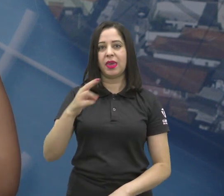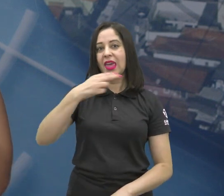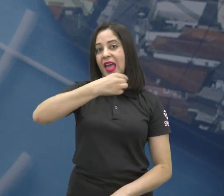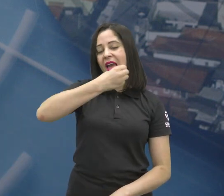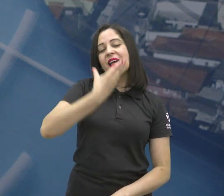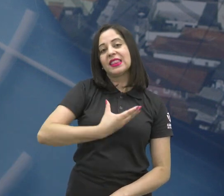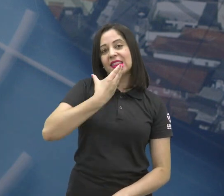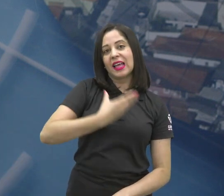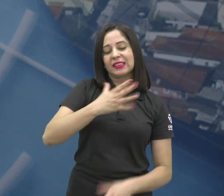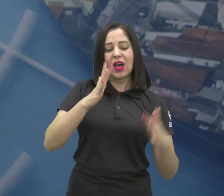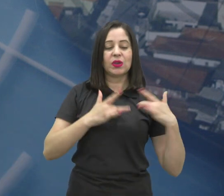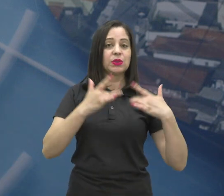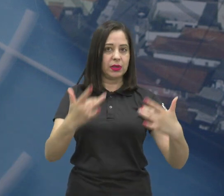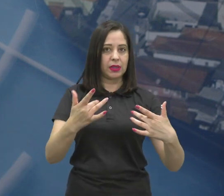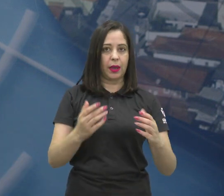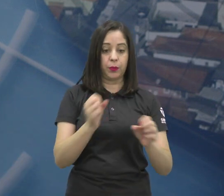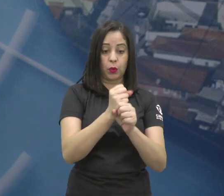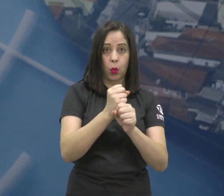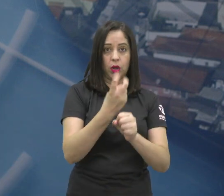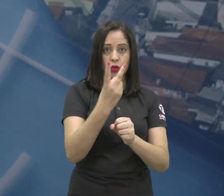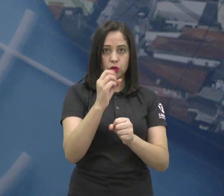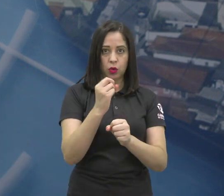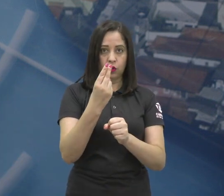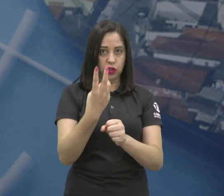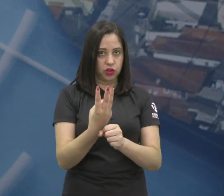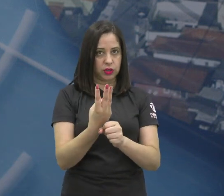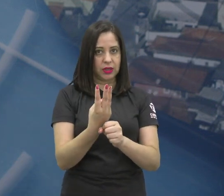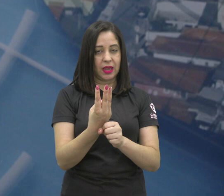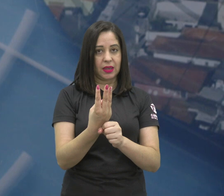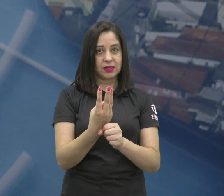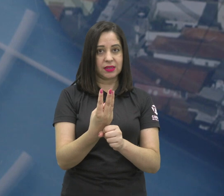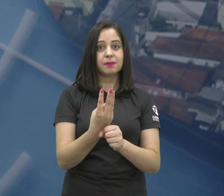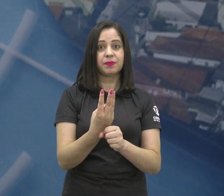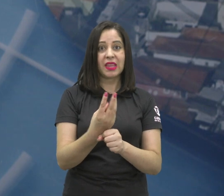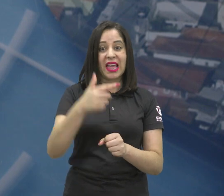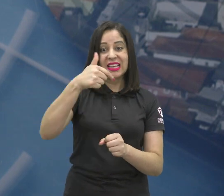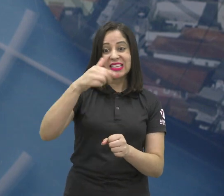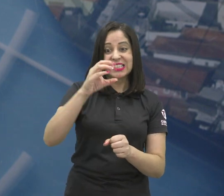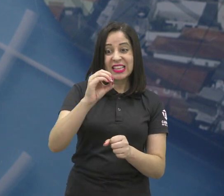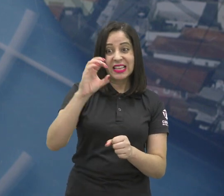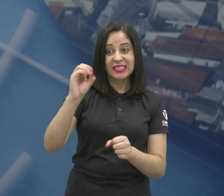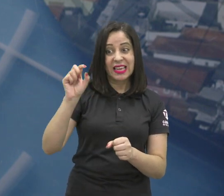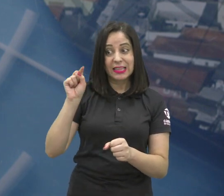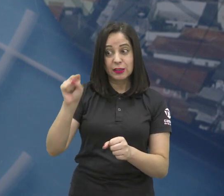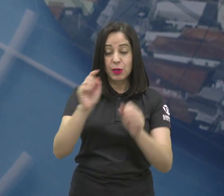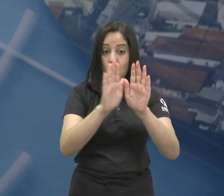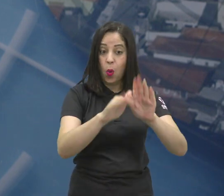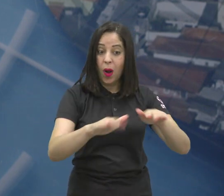Solidário. E só em 2023, segundo dados deles próprios, mais de 700 mil crianças